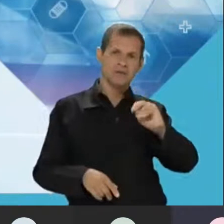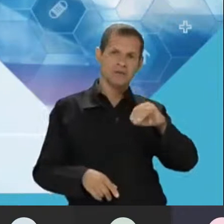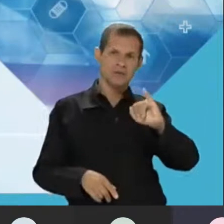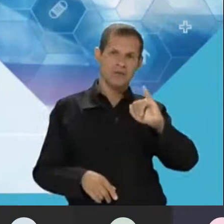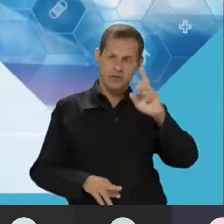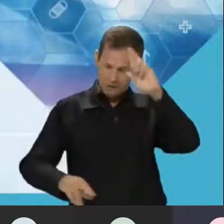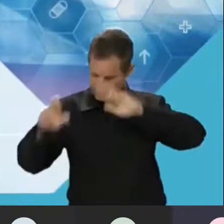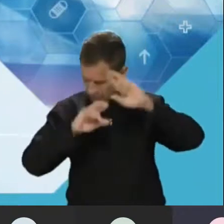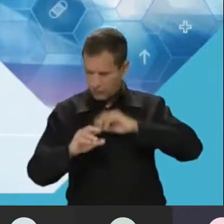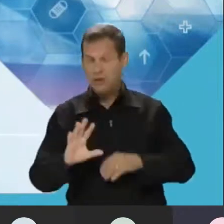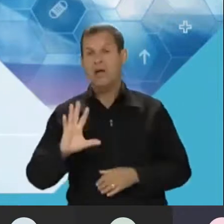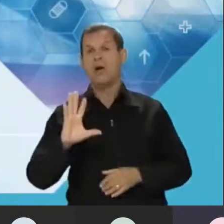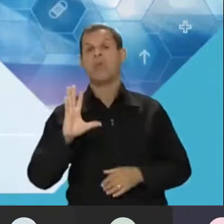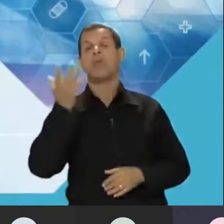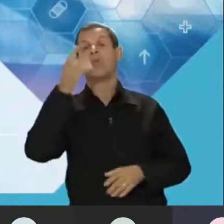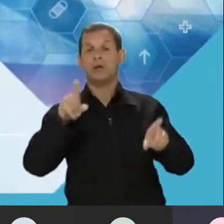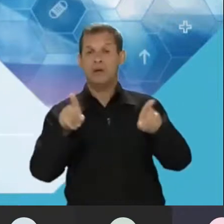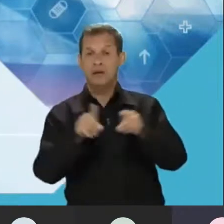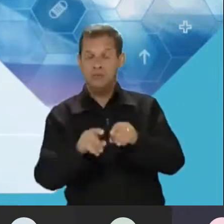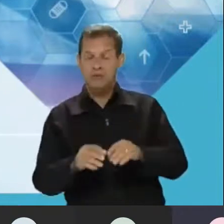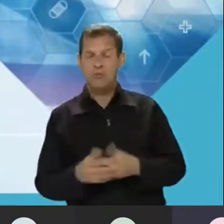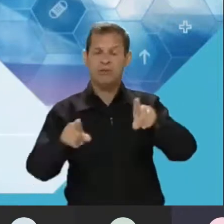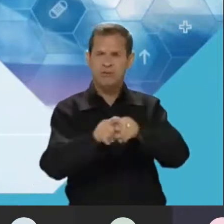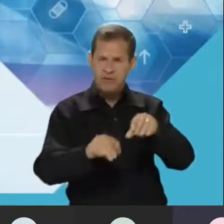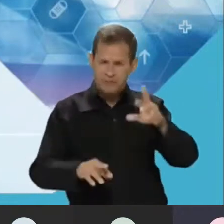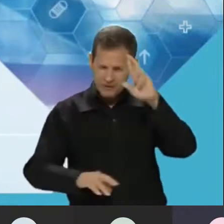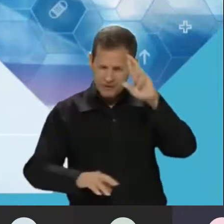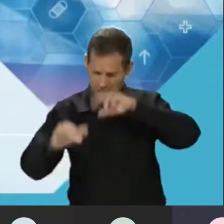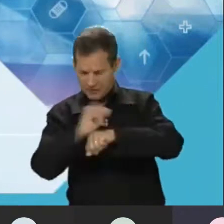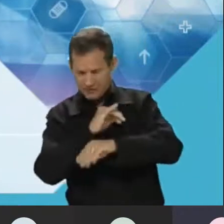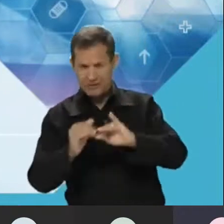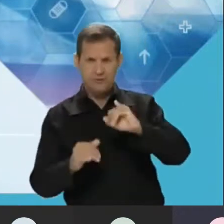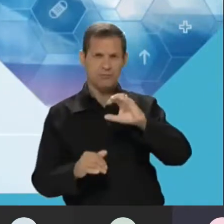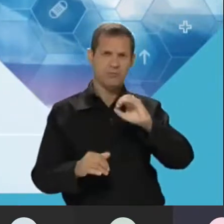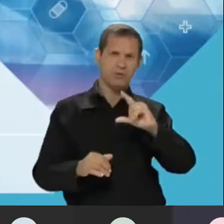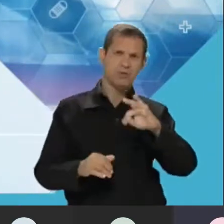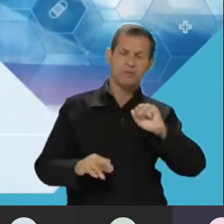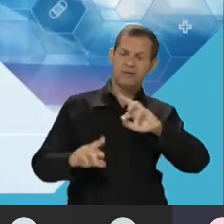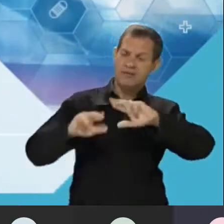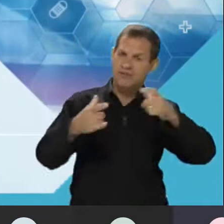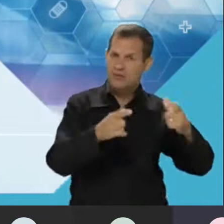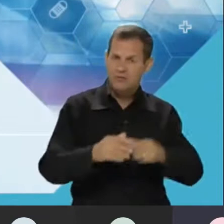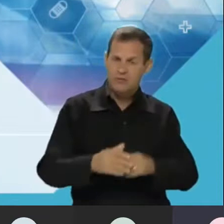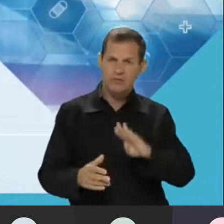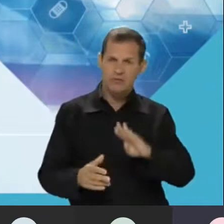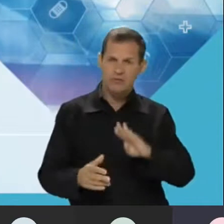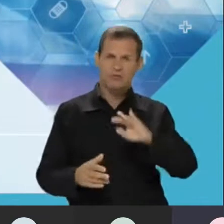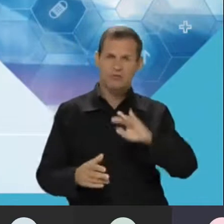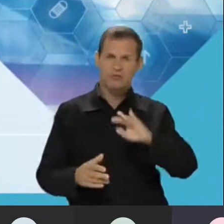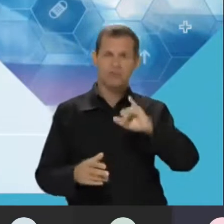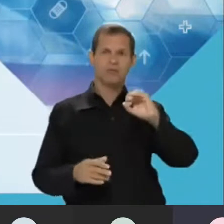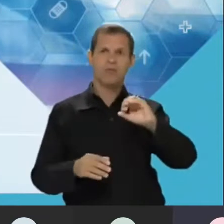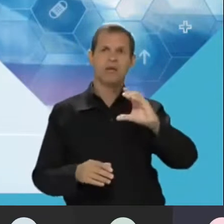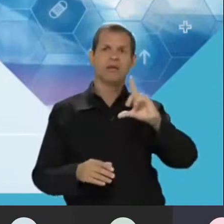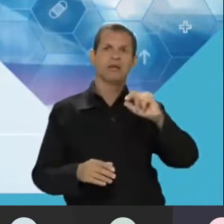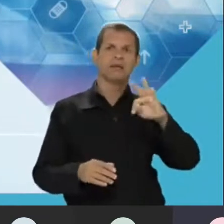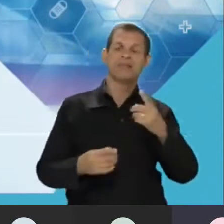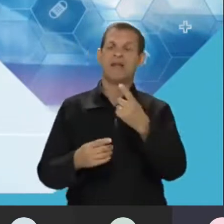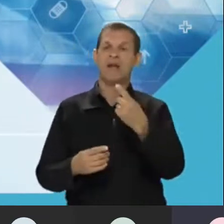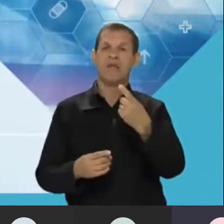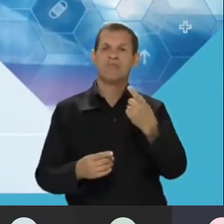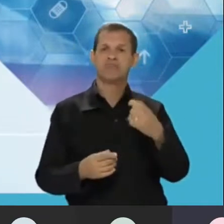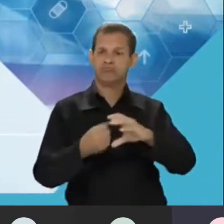essa análise bioclimática, determinar as estratégias bioclimáticas para diferentes zonas bioclimáticas. Então, novamente,